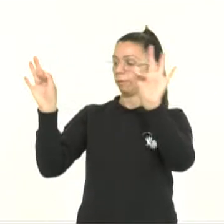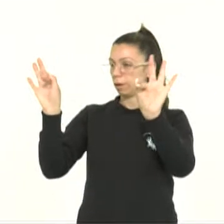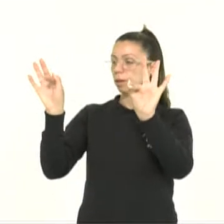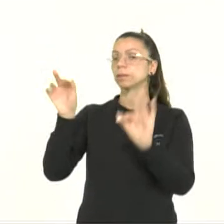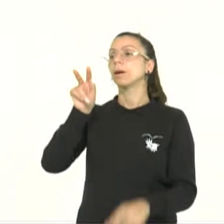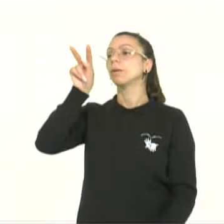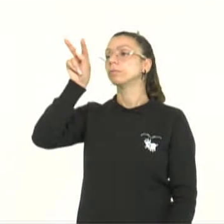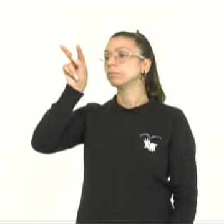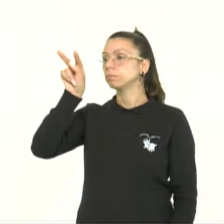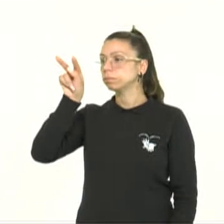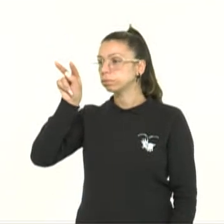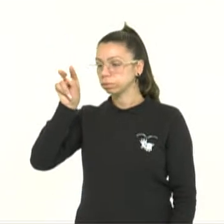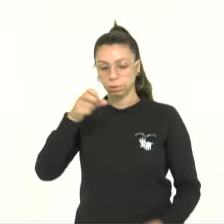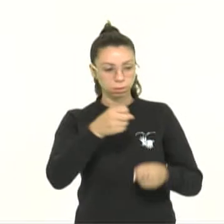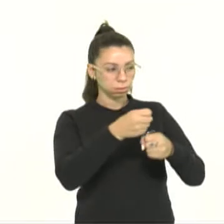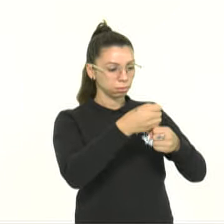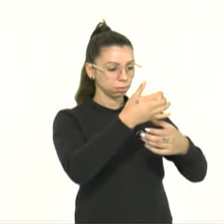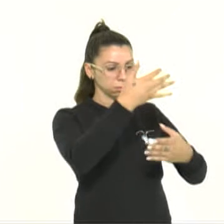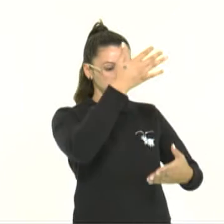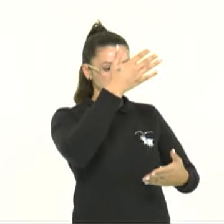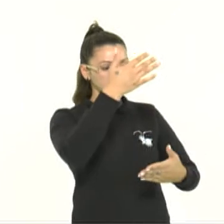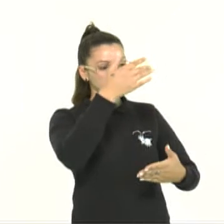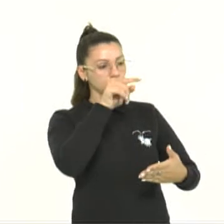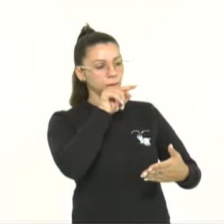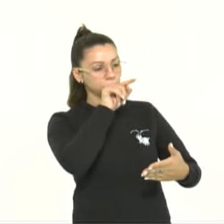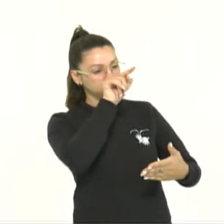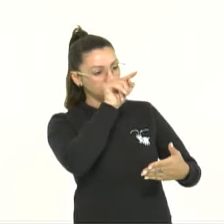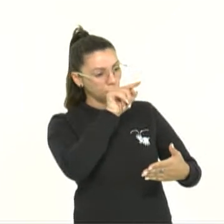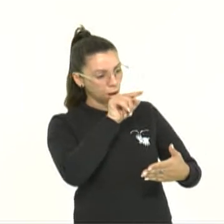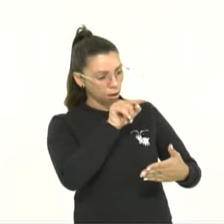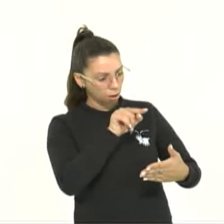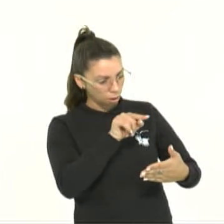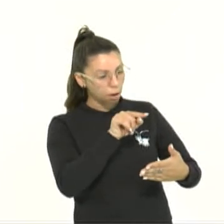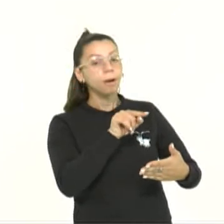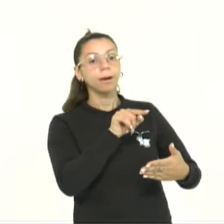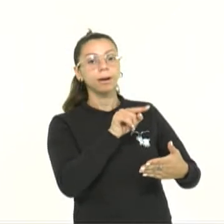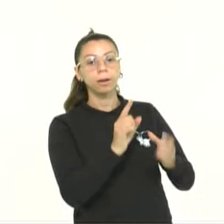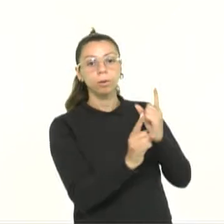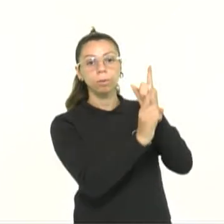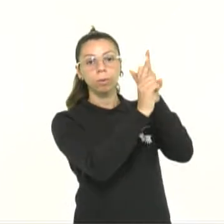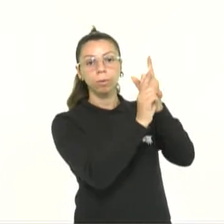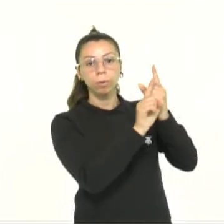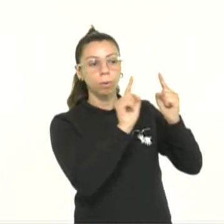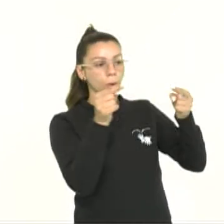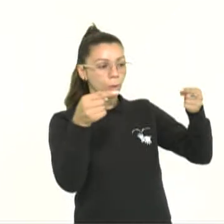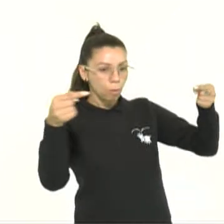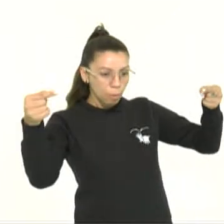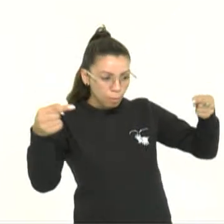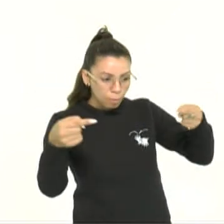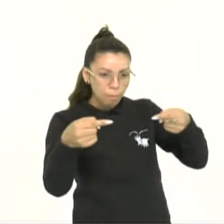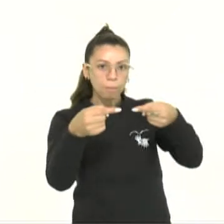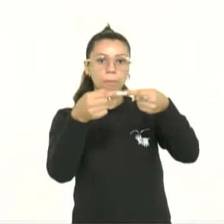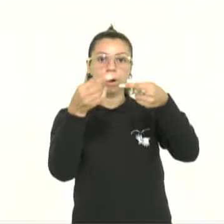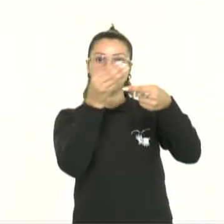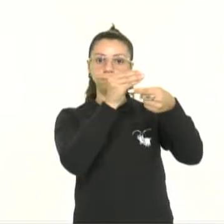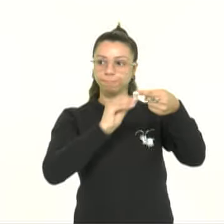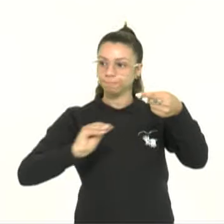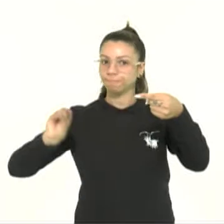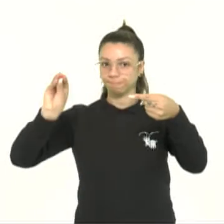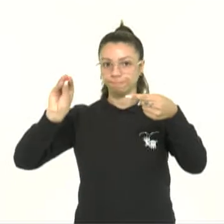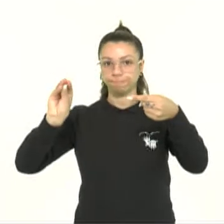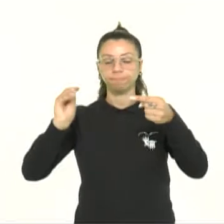consultar ali todas as formas de pensar. E C, los niños, você vai fazer a consulta e la